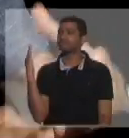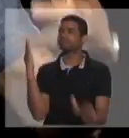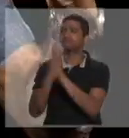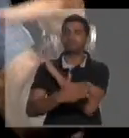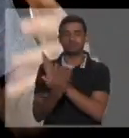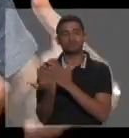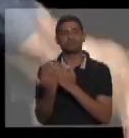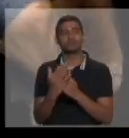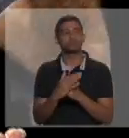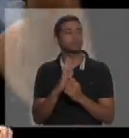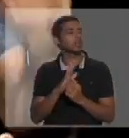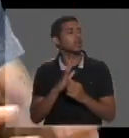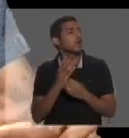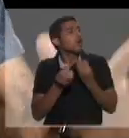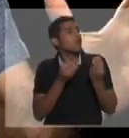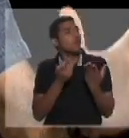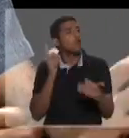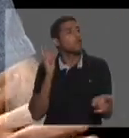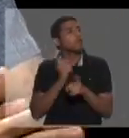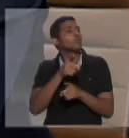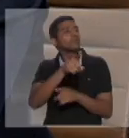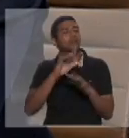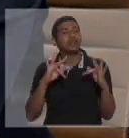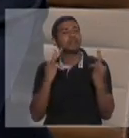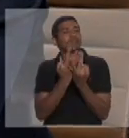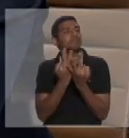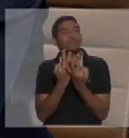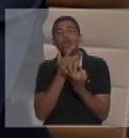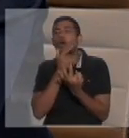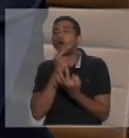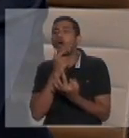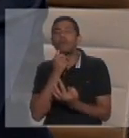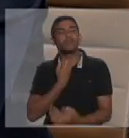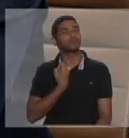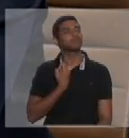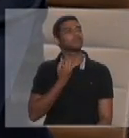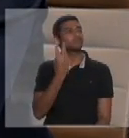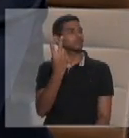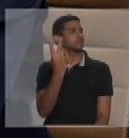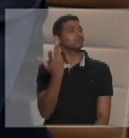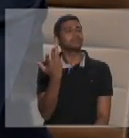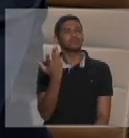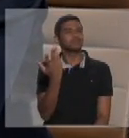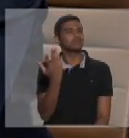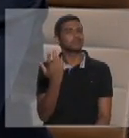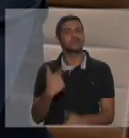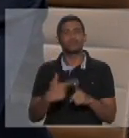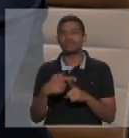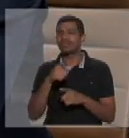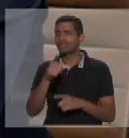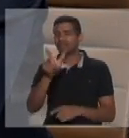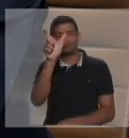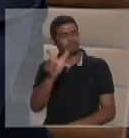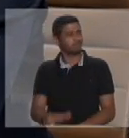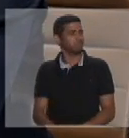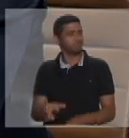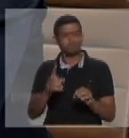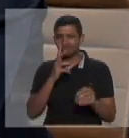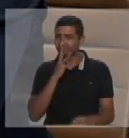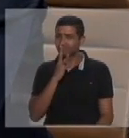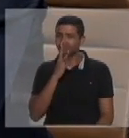ele resolveu fugir. E como fugiu. É que vocês chegaram na família do 2? Que é um personagem também